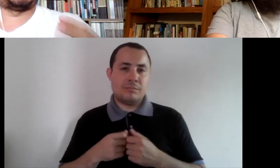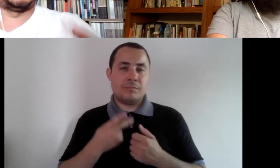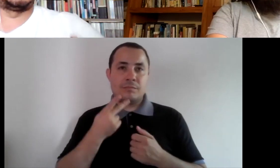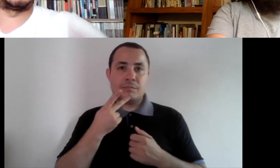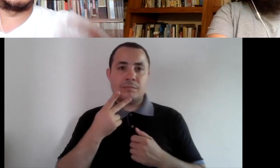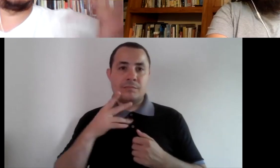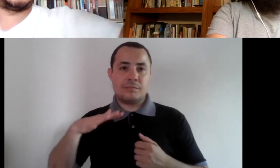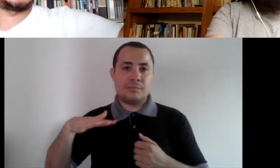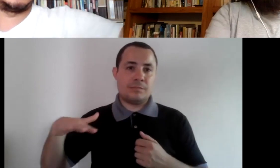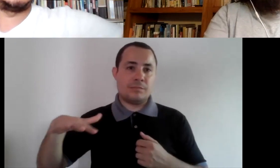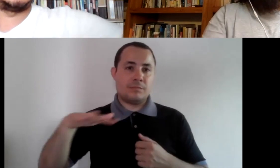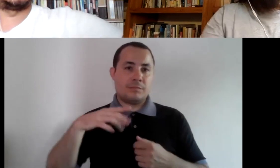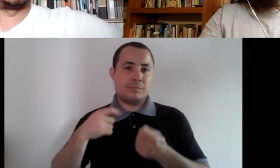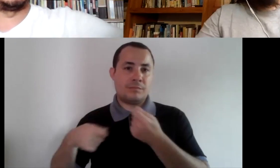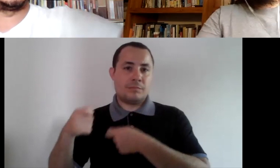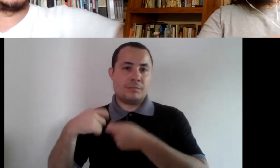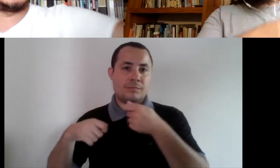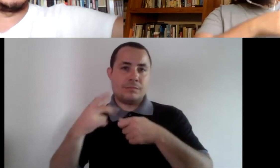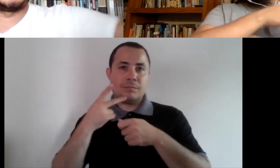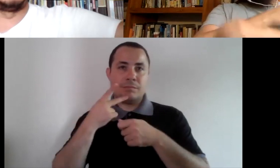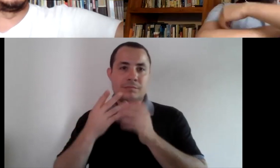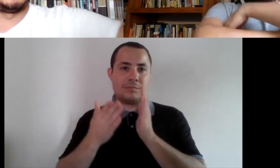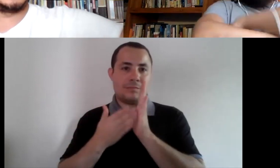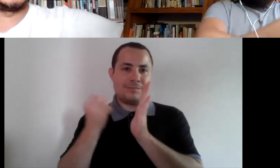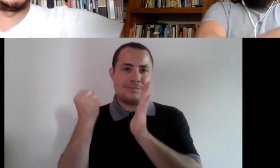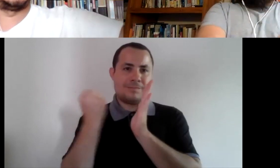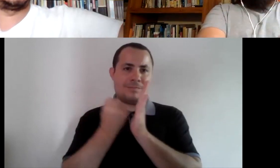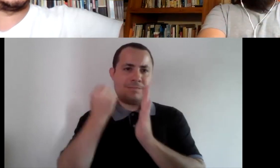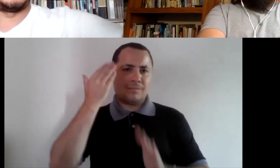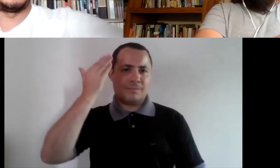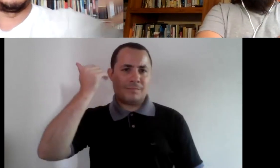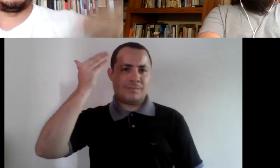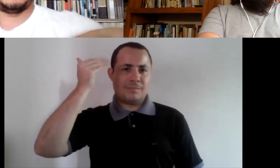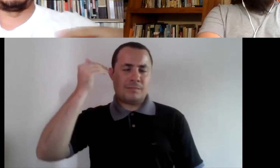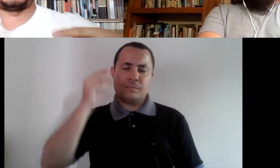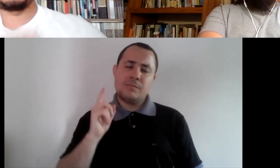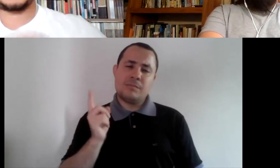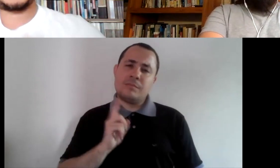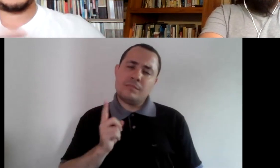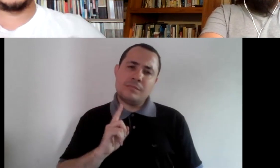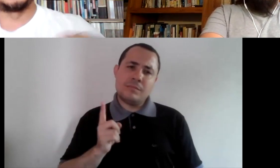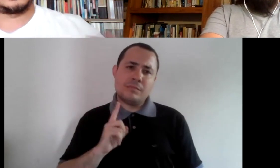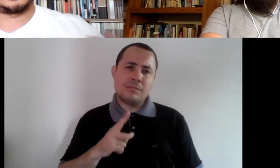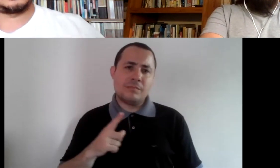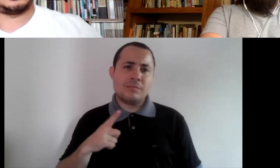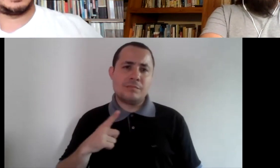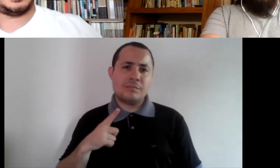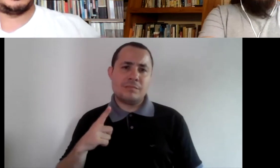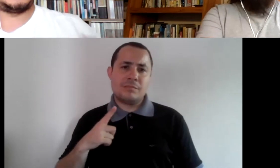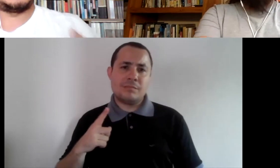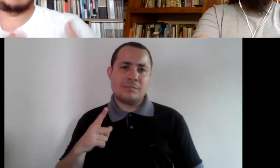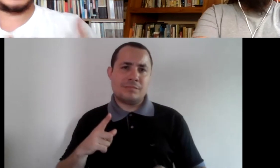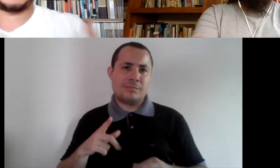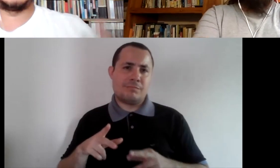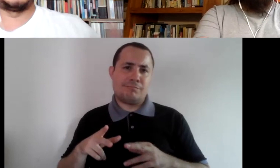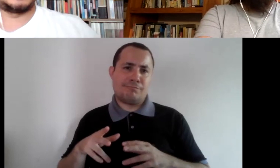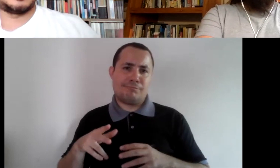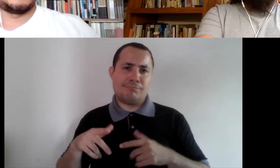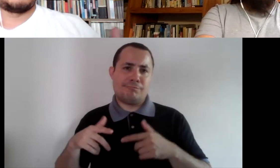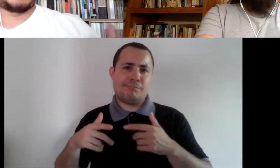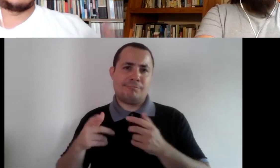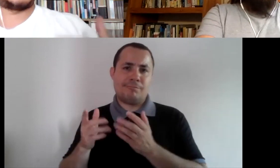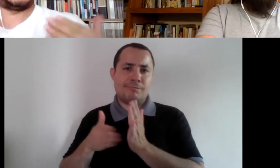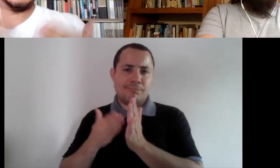que a gente está falando sempre das grandes editoras, das distribuidoras grandes e tal. Não, tem mercados, né? Nós temos